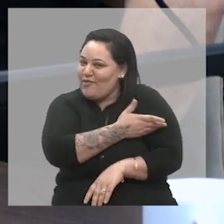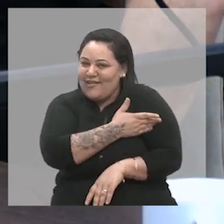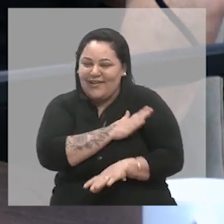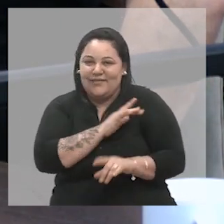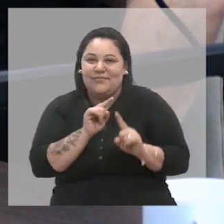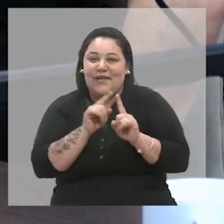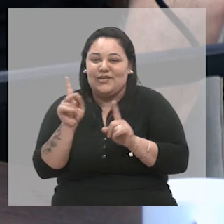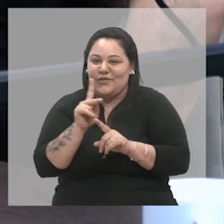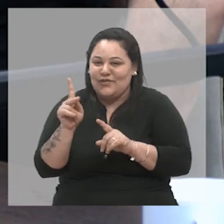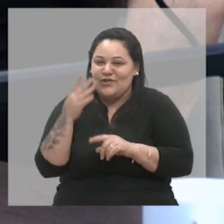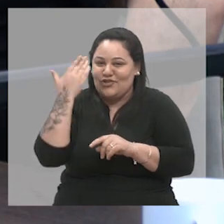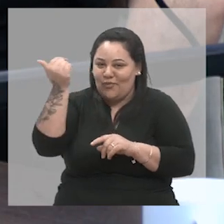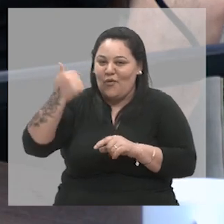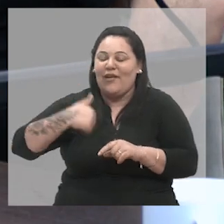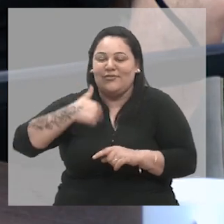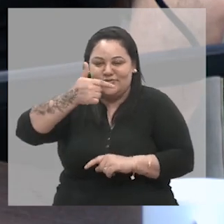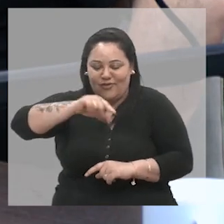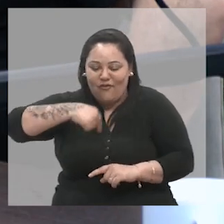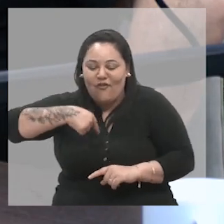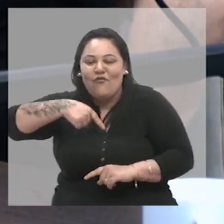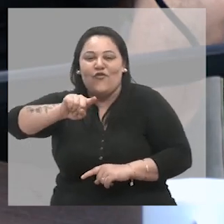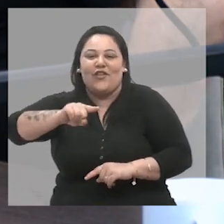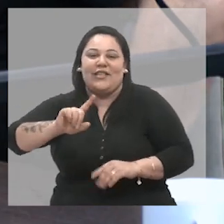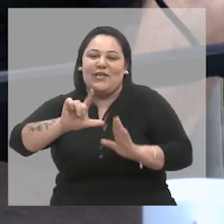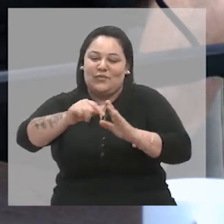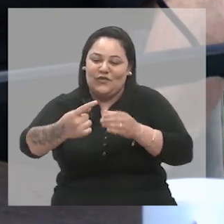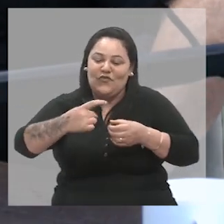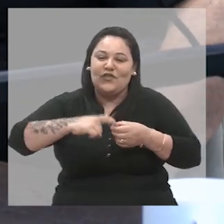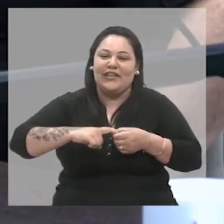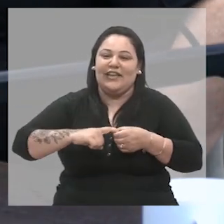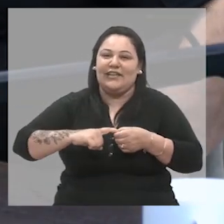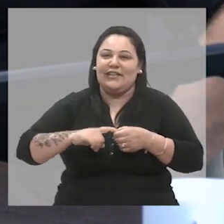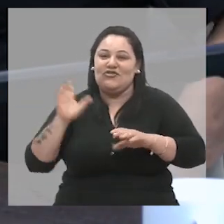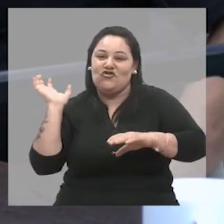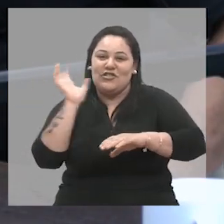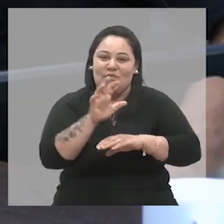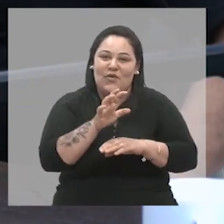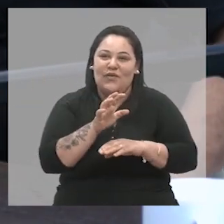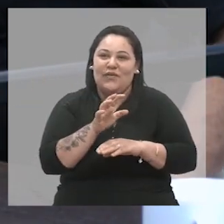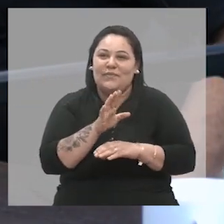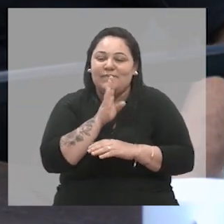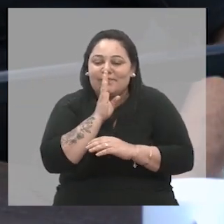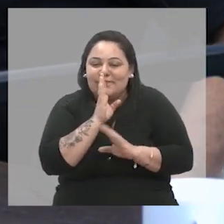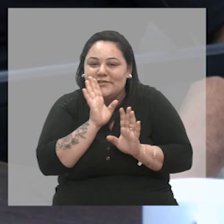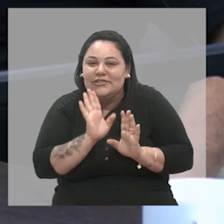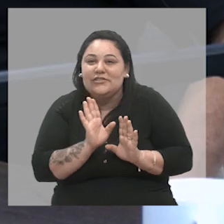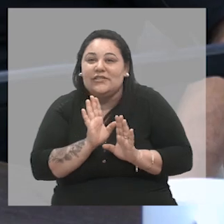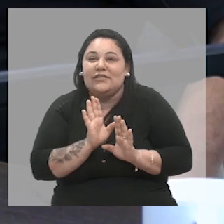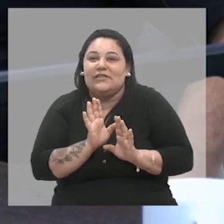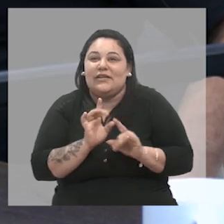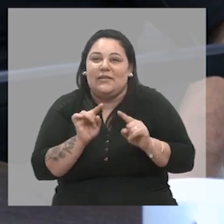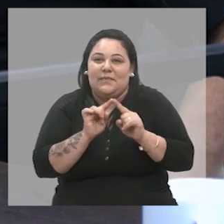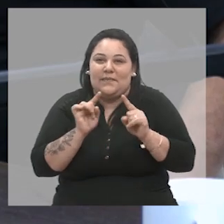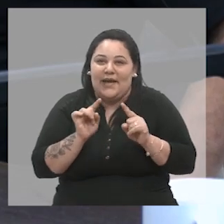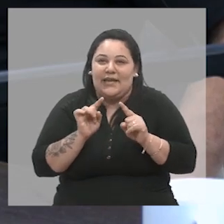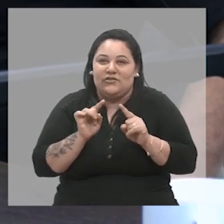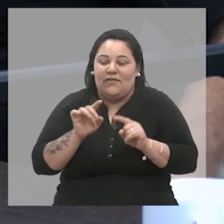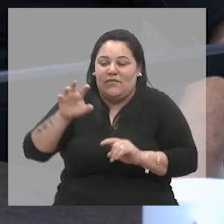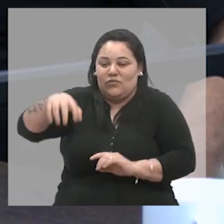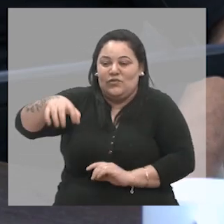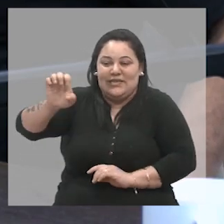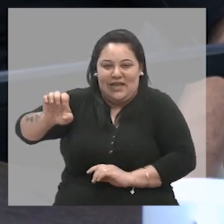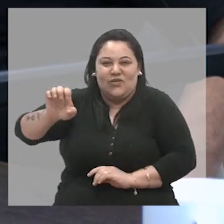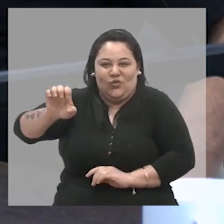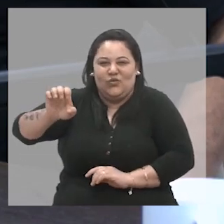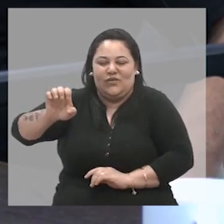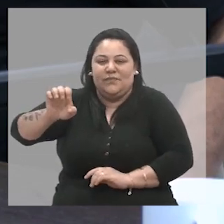treinar. Mas aí ele falou comigo de novo, eu fui, e aí eu voltei e joguei. Aí eu jogava, era mais quietinho, mas jogava na ponta esquerda, que é uma